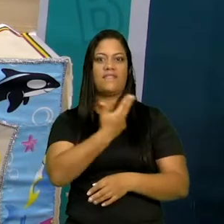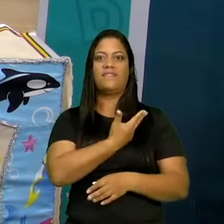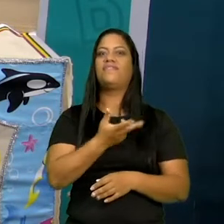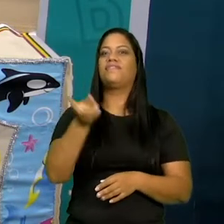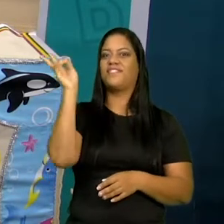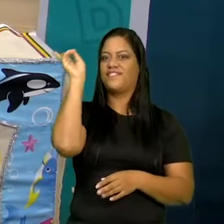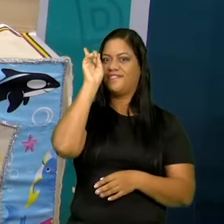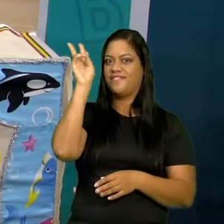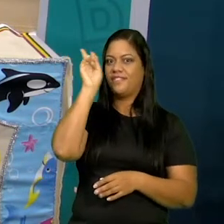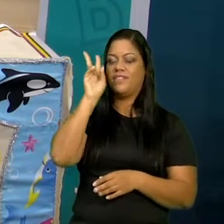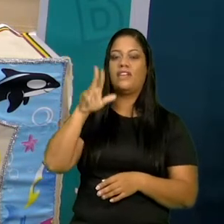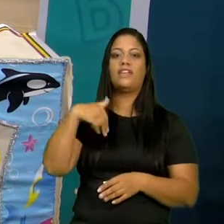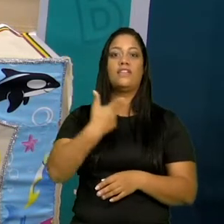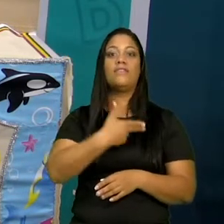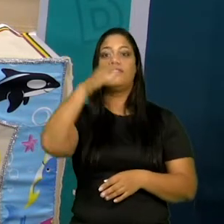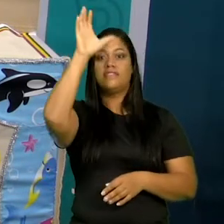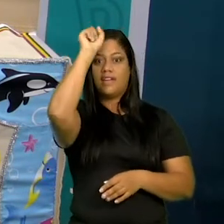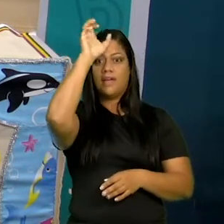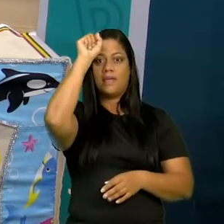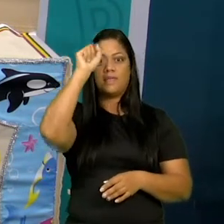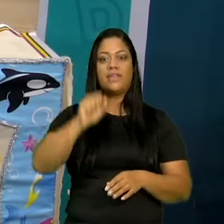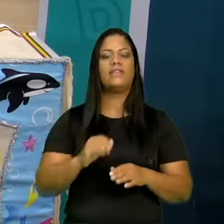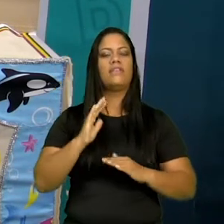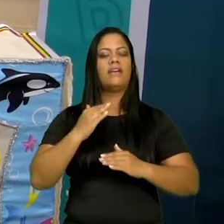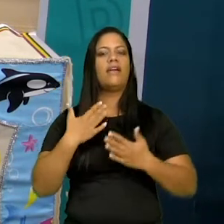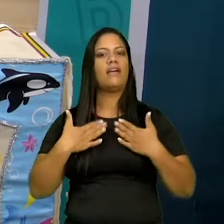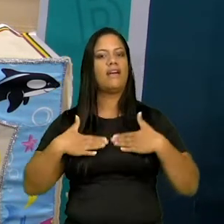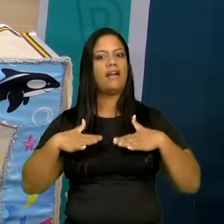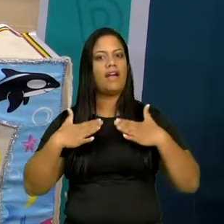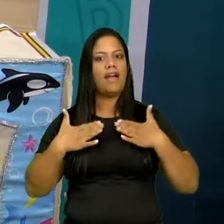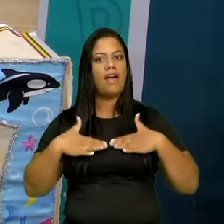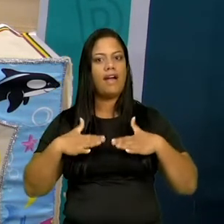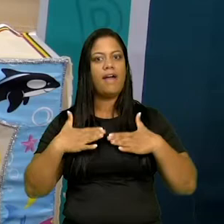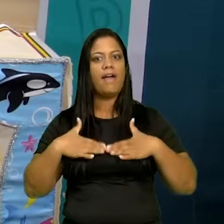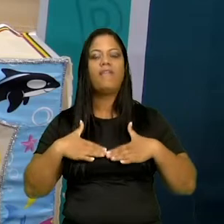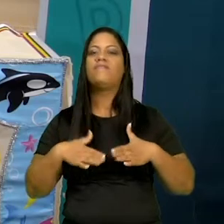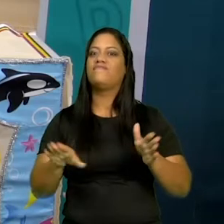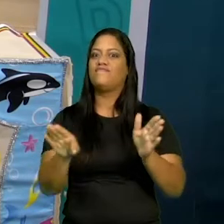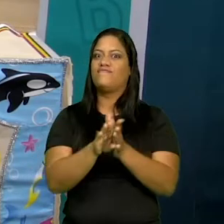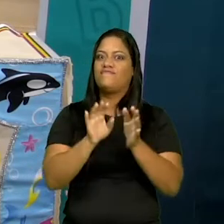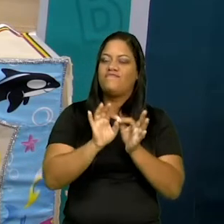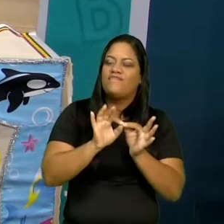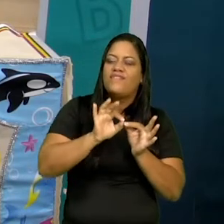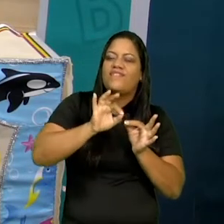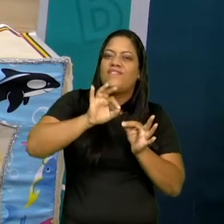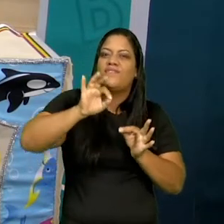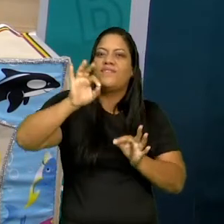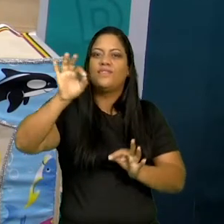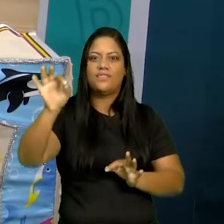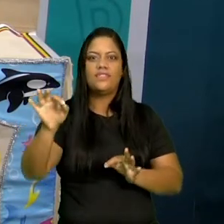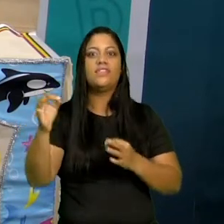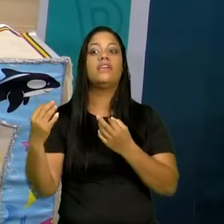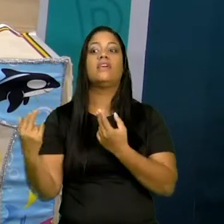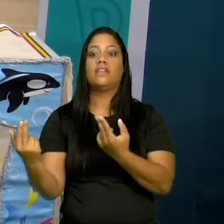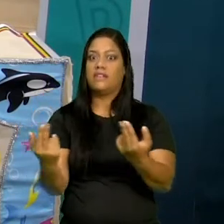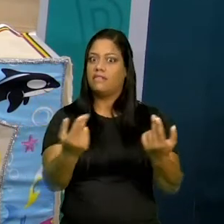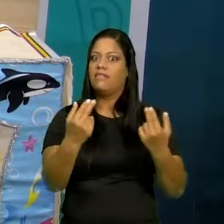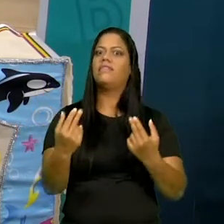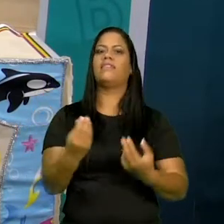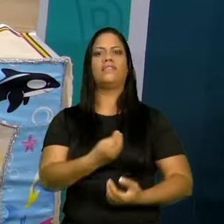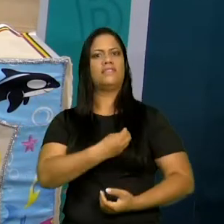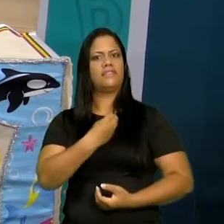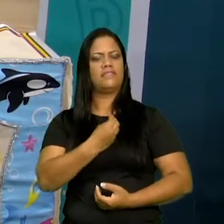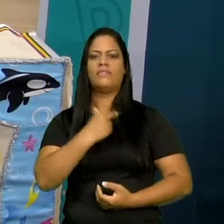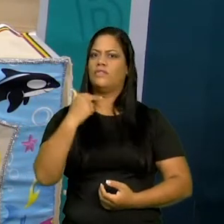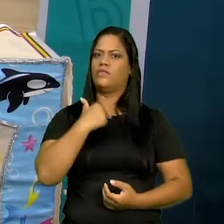leiturinha? É, e a gente aprende que devagar a criança se vai longe, né? Também na nossa vida, criança,